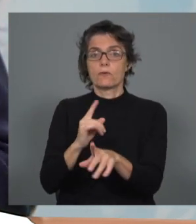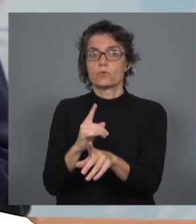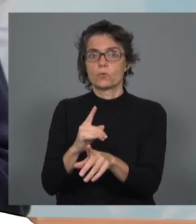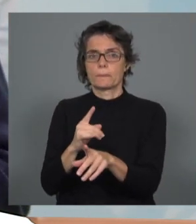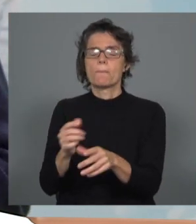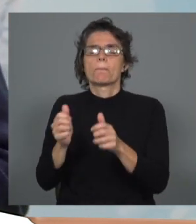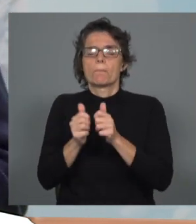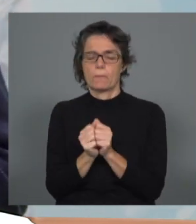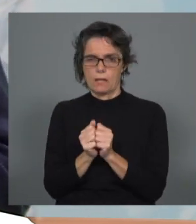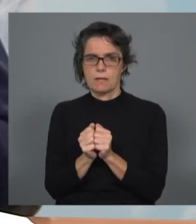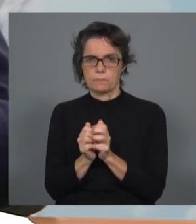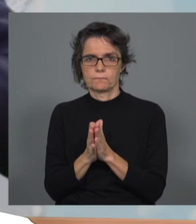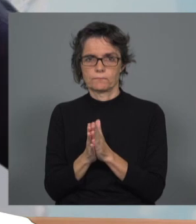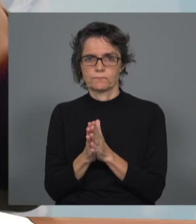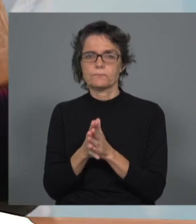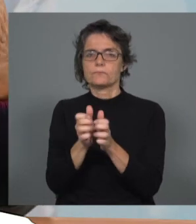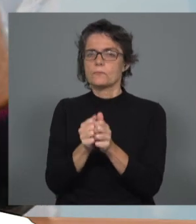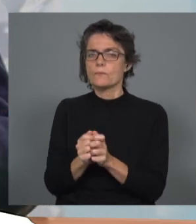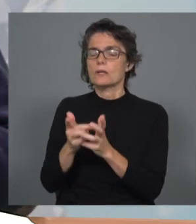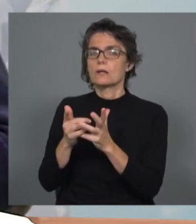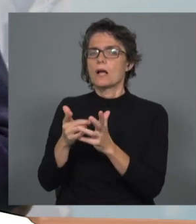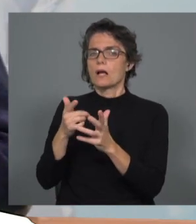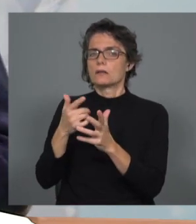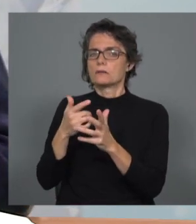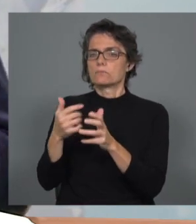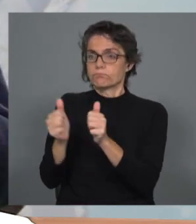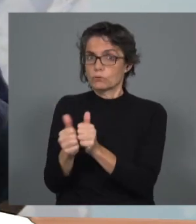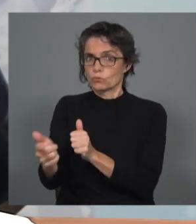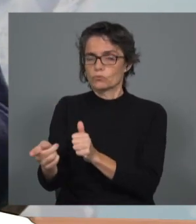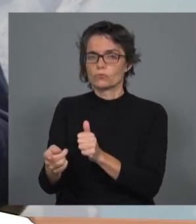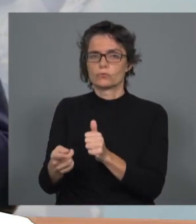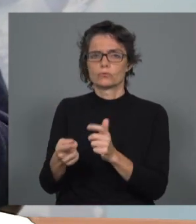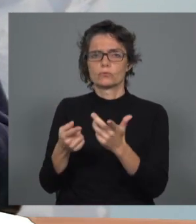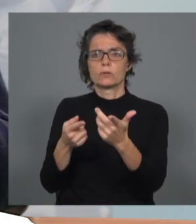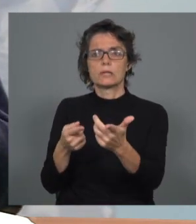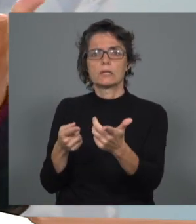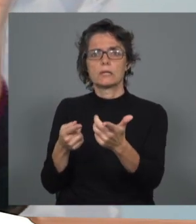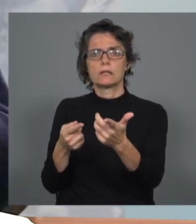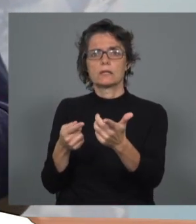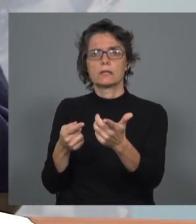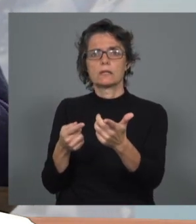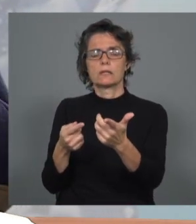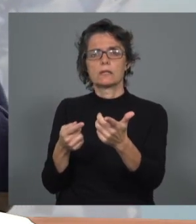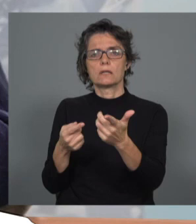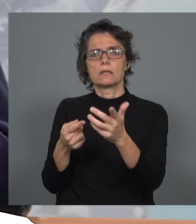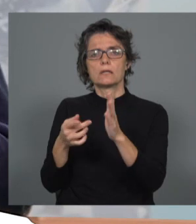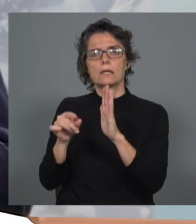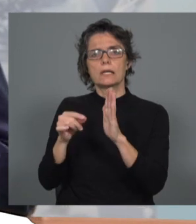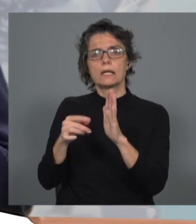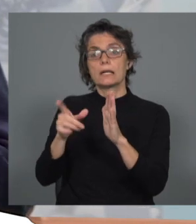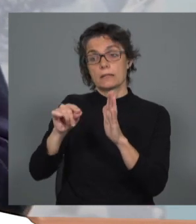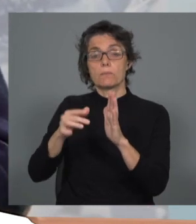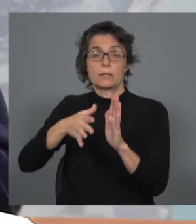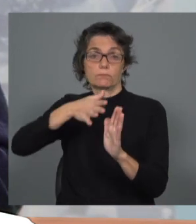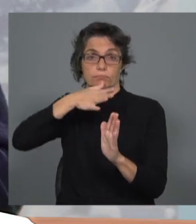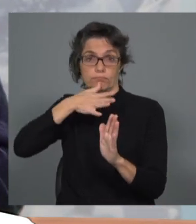pregar, e queria uma pregação longa, porque eu tinha dito ao meu colega, dado que com tradução é